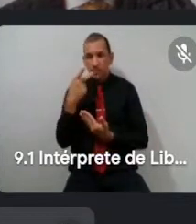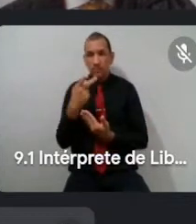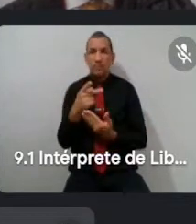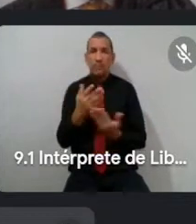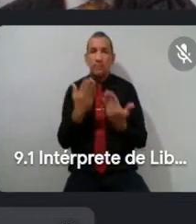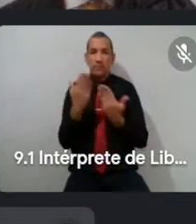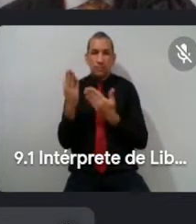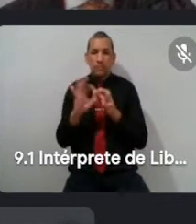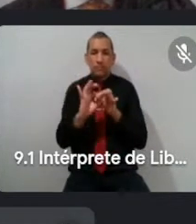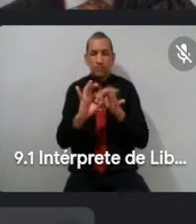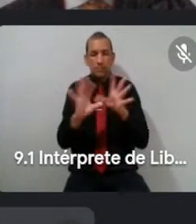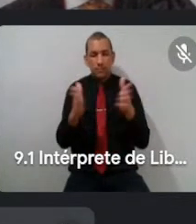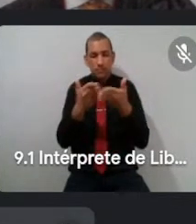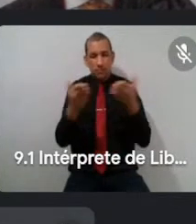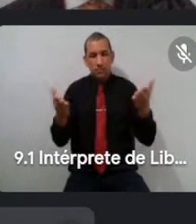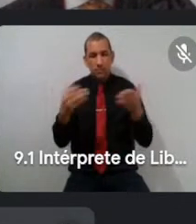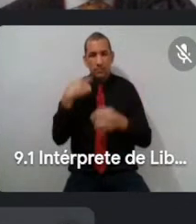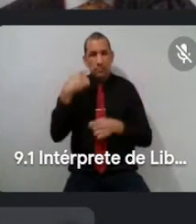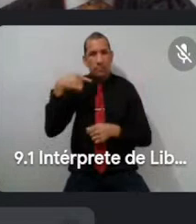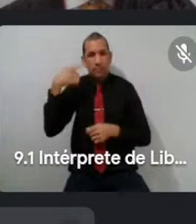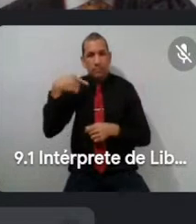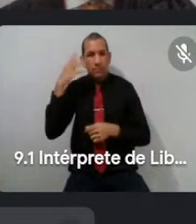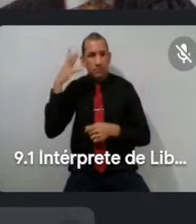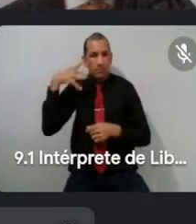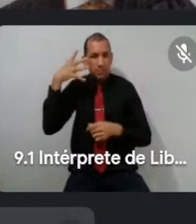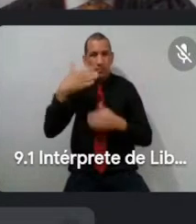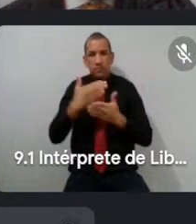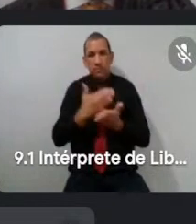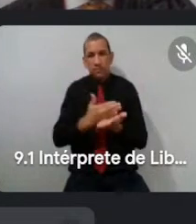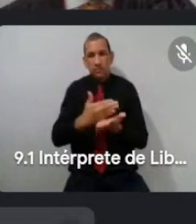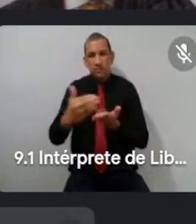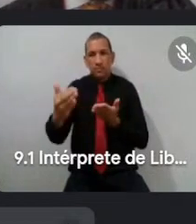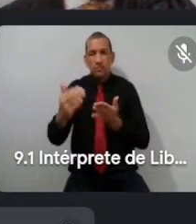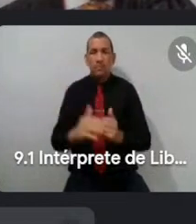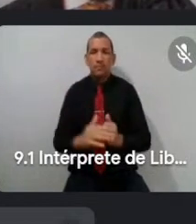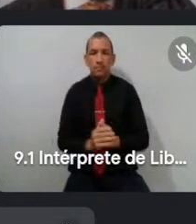a palavras os doutos advogados obrigado